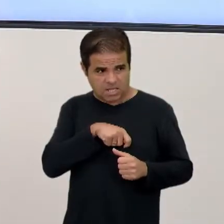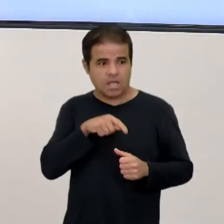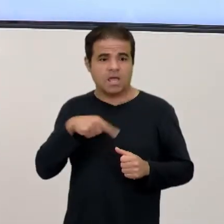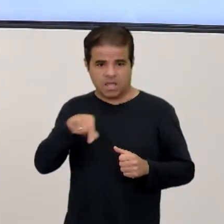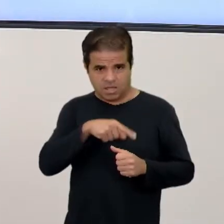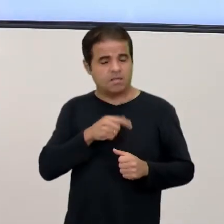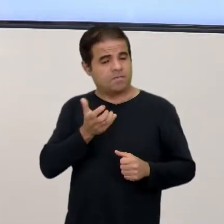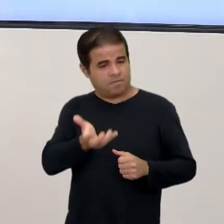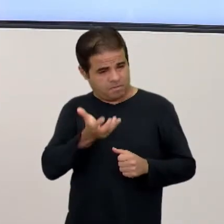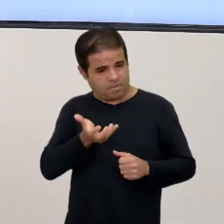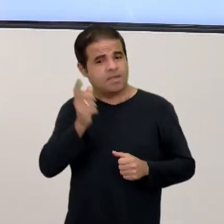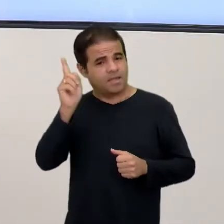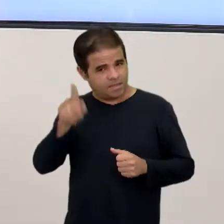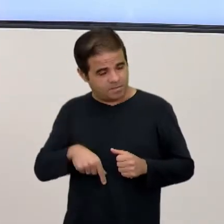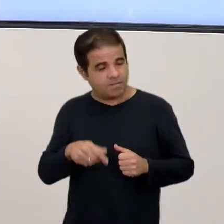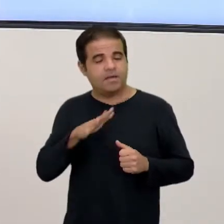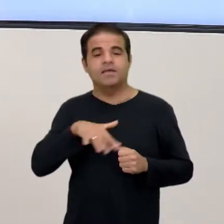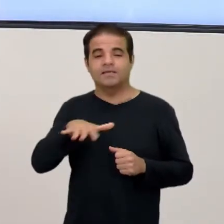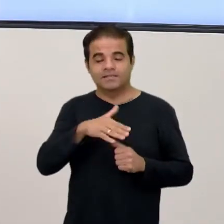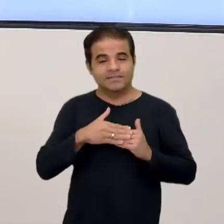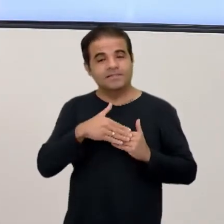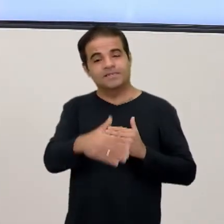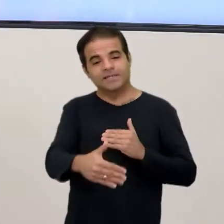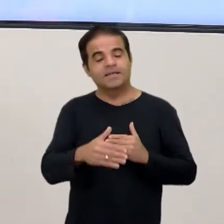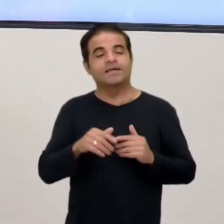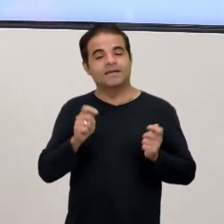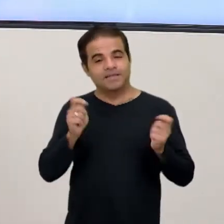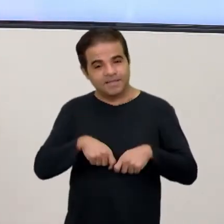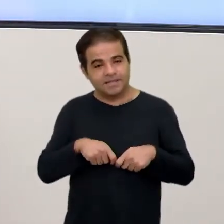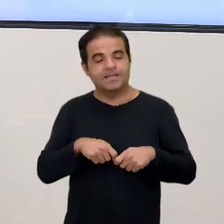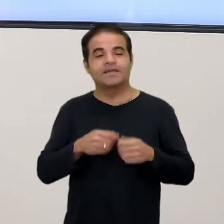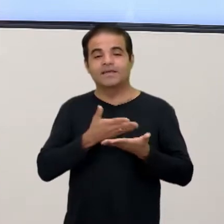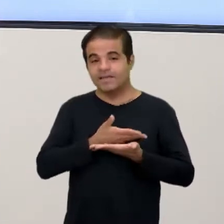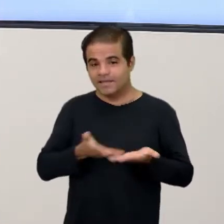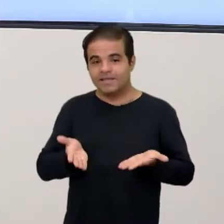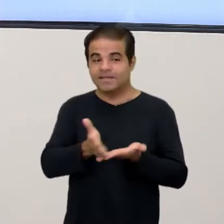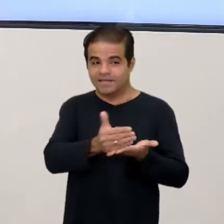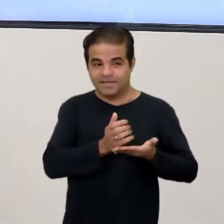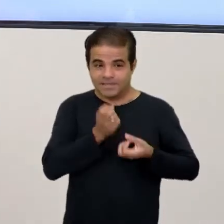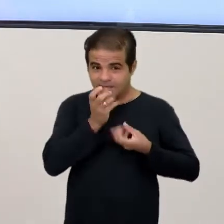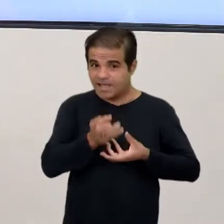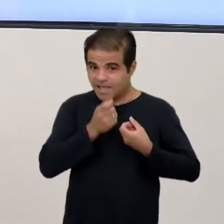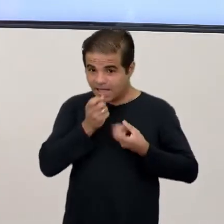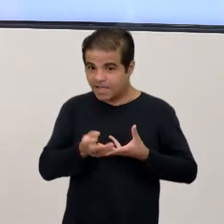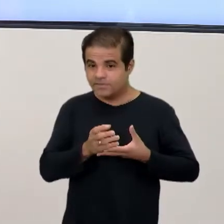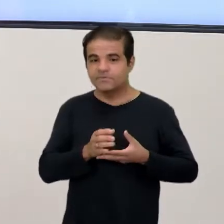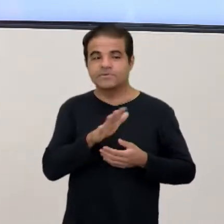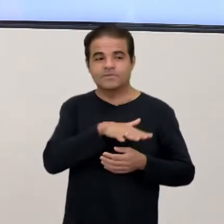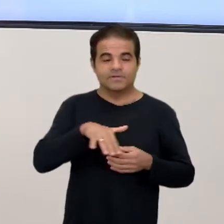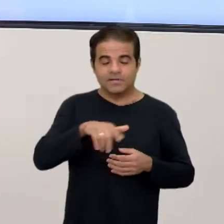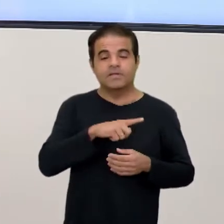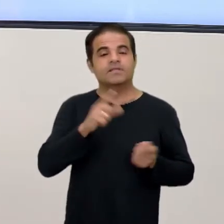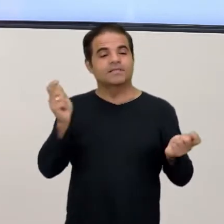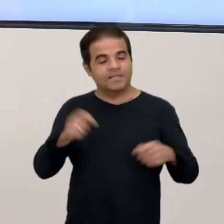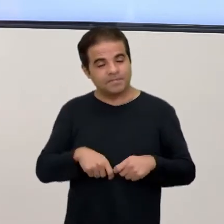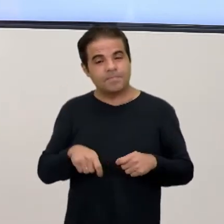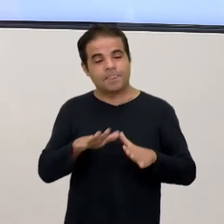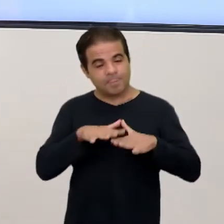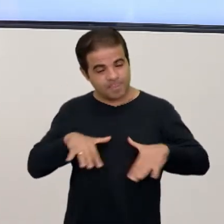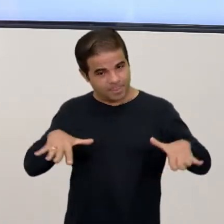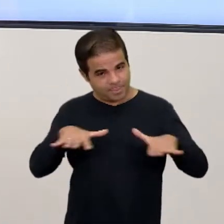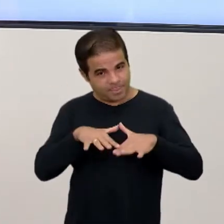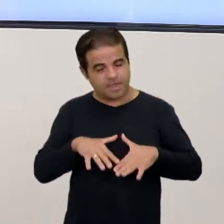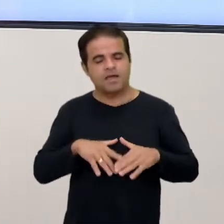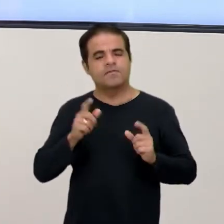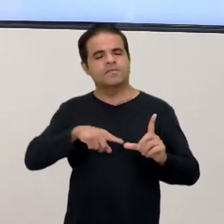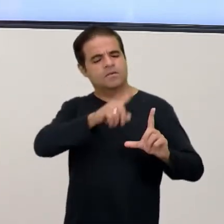está querendo é especificamente aquecer. Então vocês vão fazer a coleta de dados. Vocês podem inclusive nesse momento